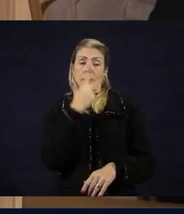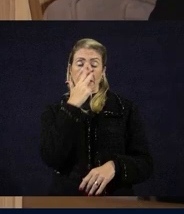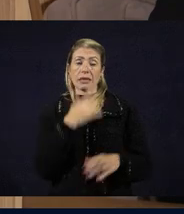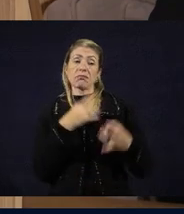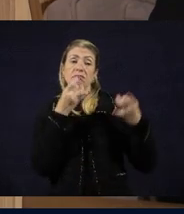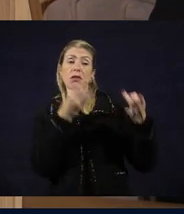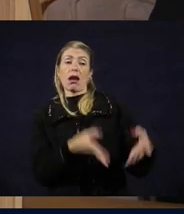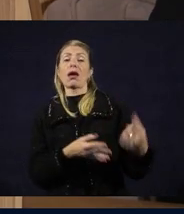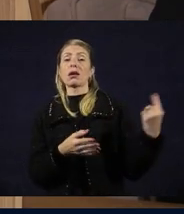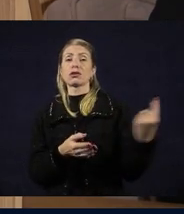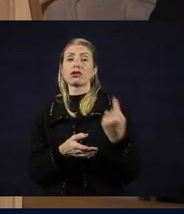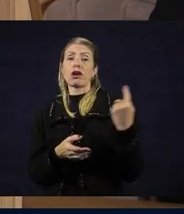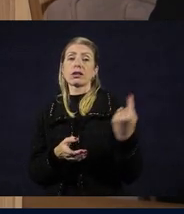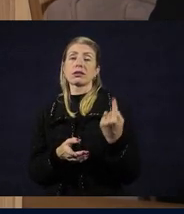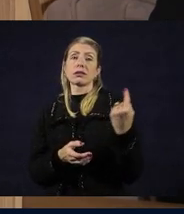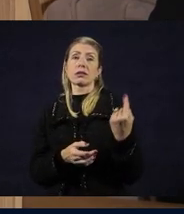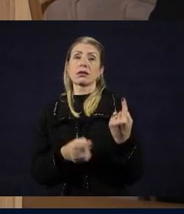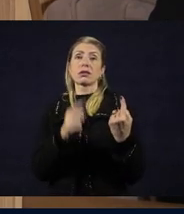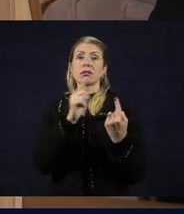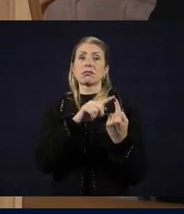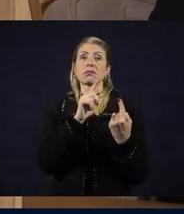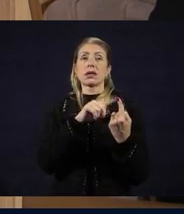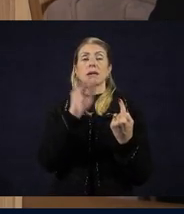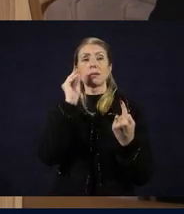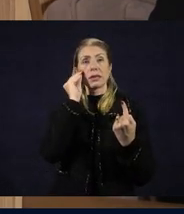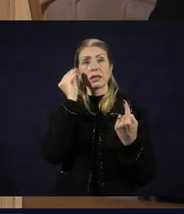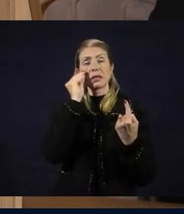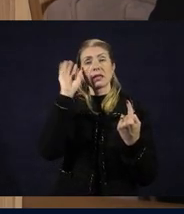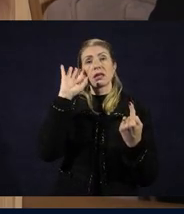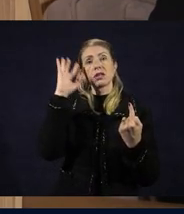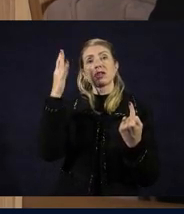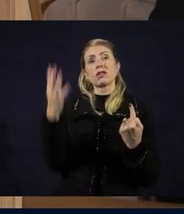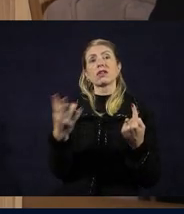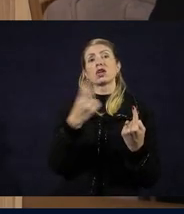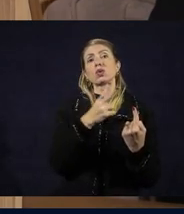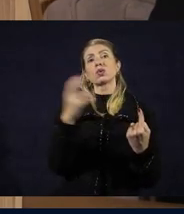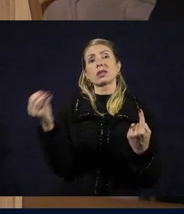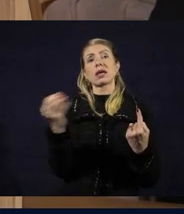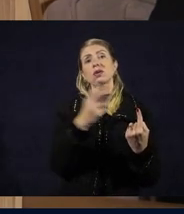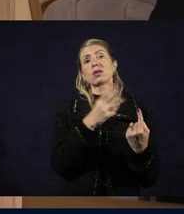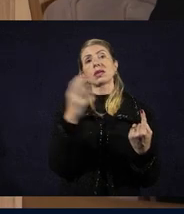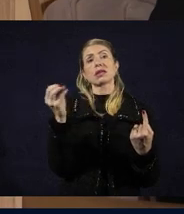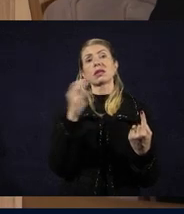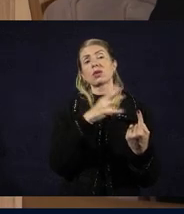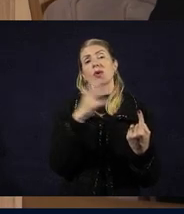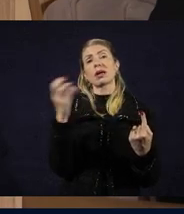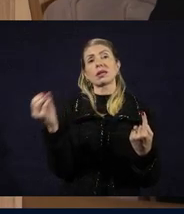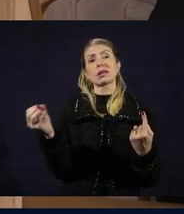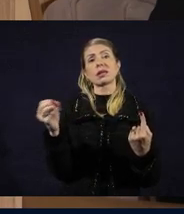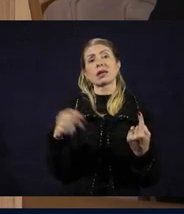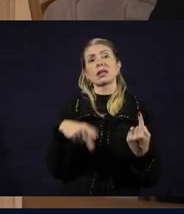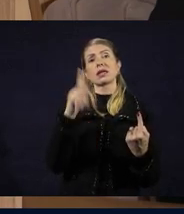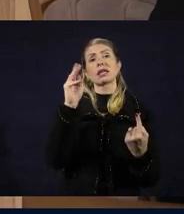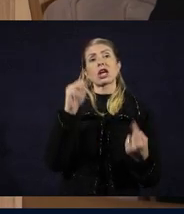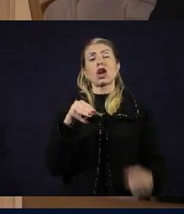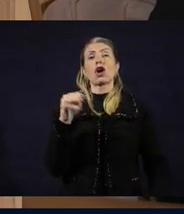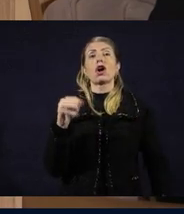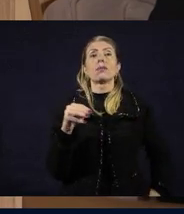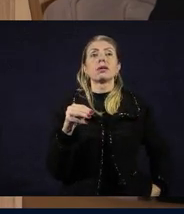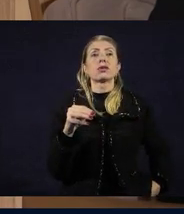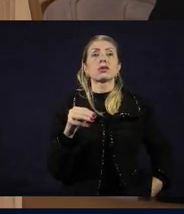sozinhos para fazer 200 300 400 km de